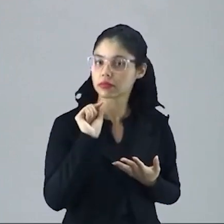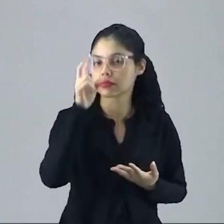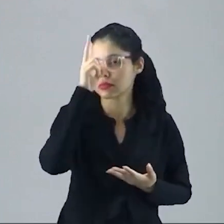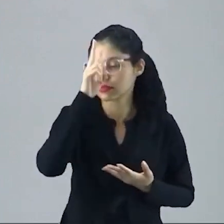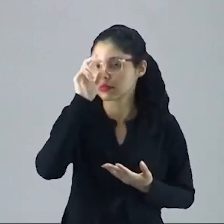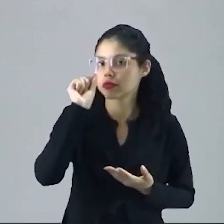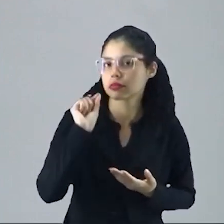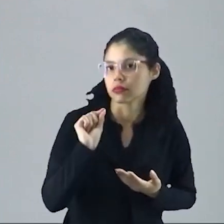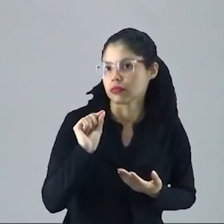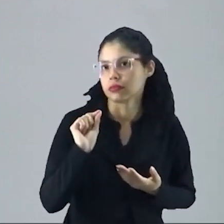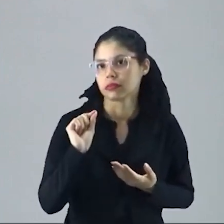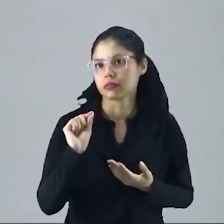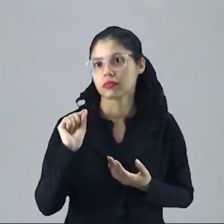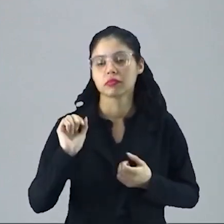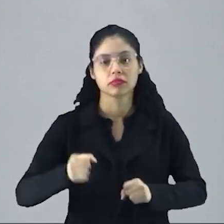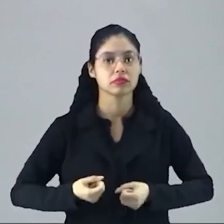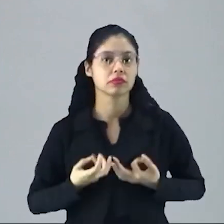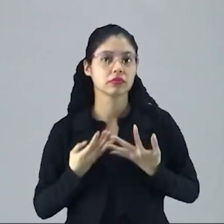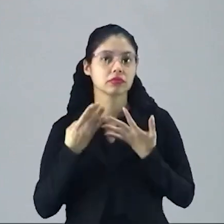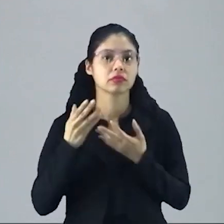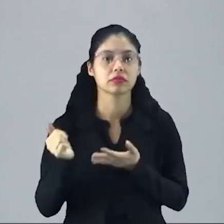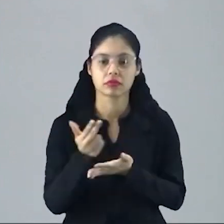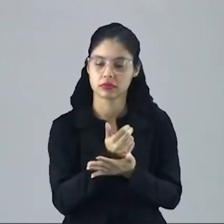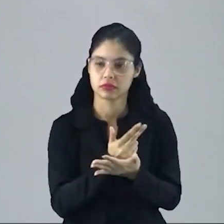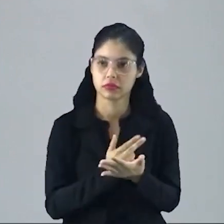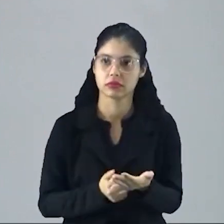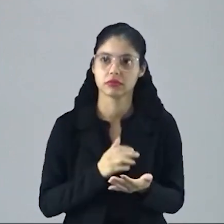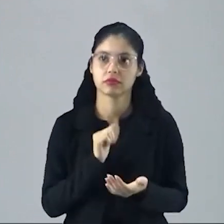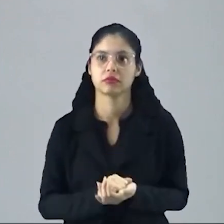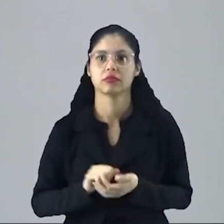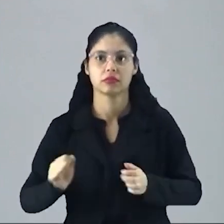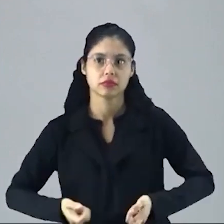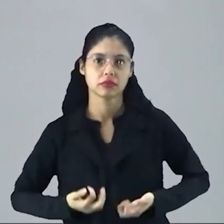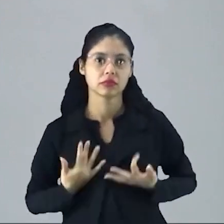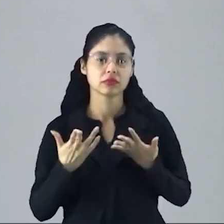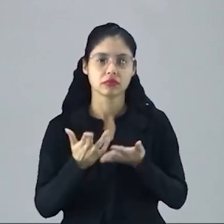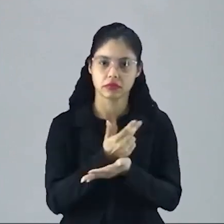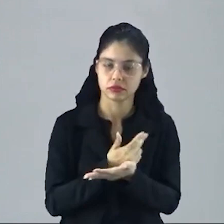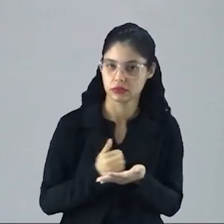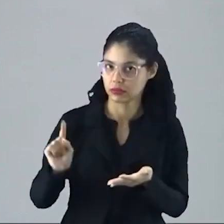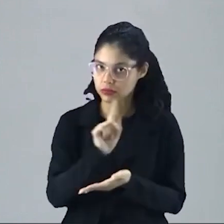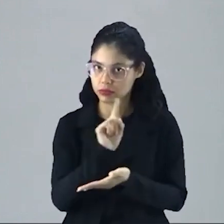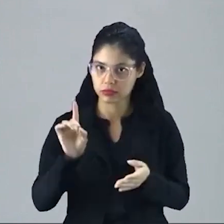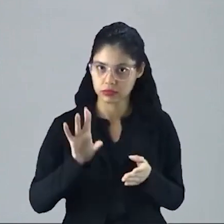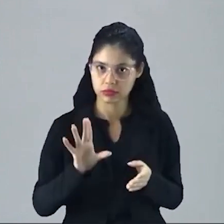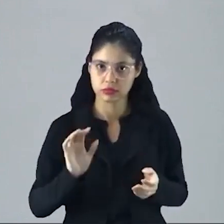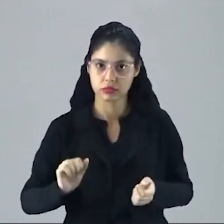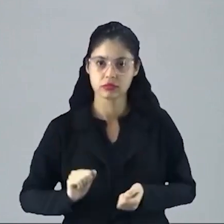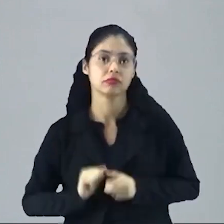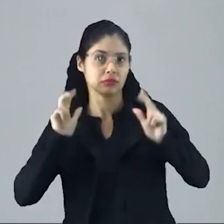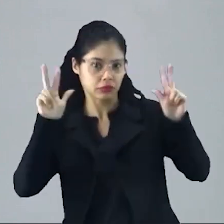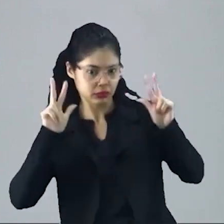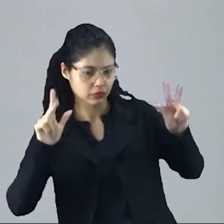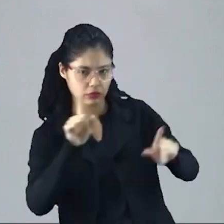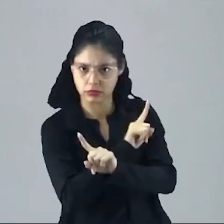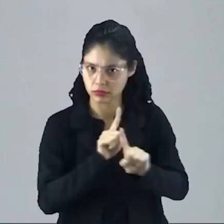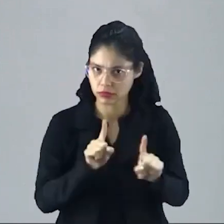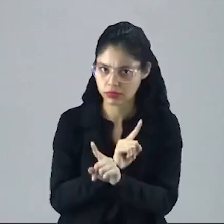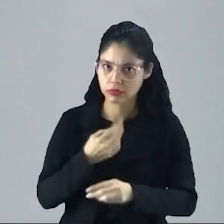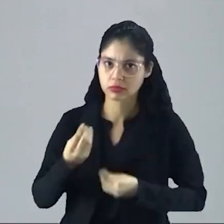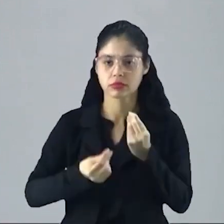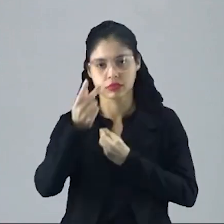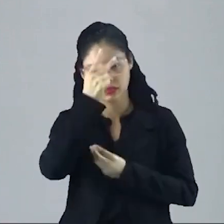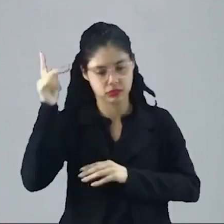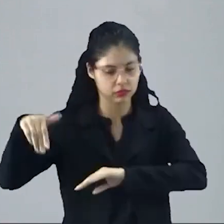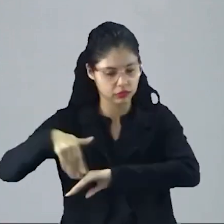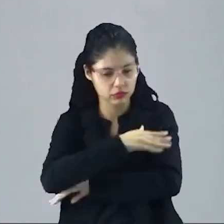quero lembrar a vocês o que é um manifesto artístico. Manifesto artístico não é uma manifestação que as pessoas